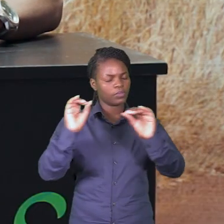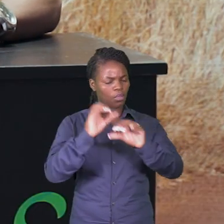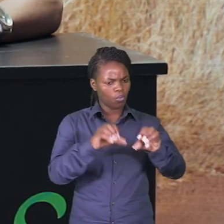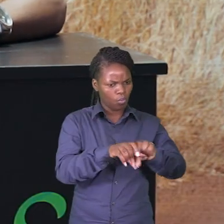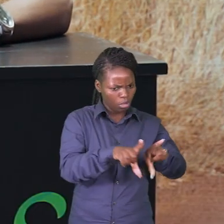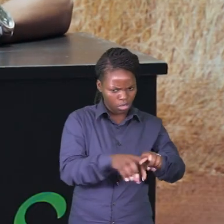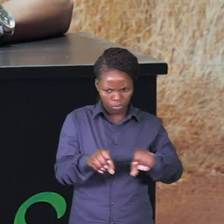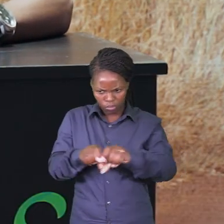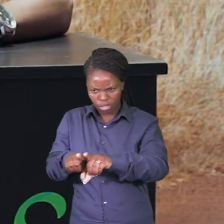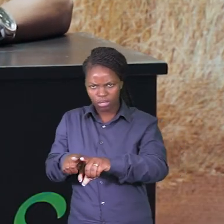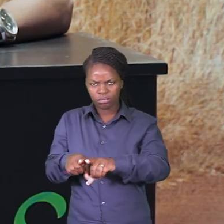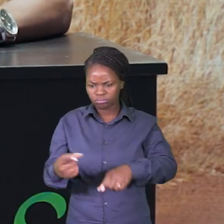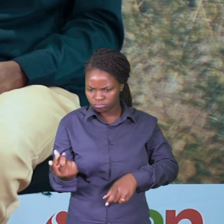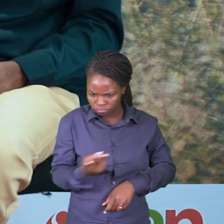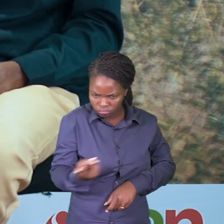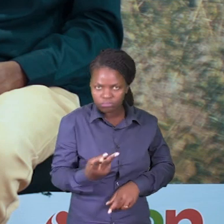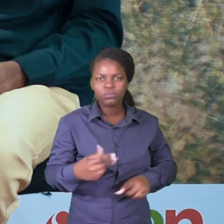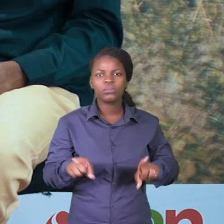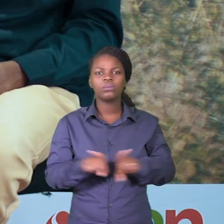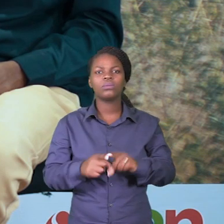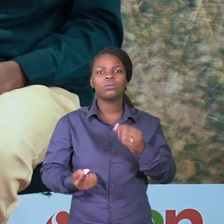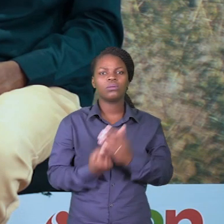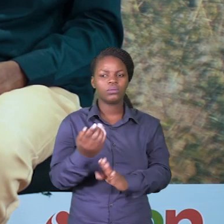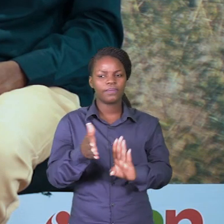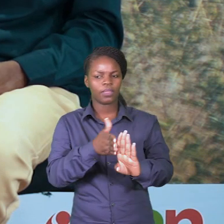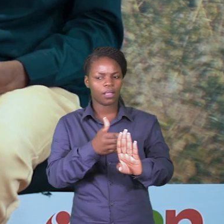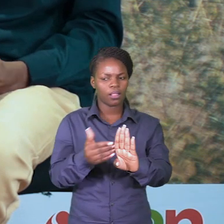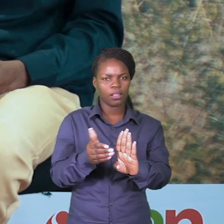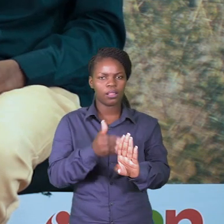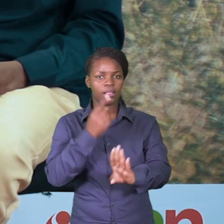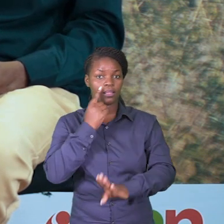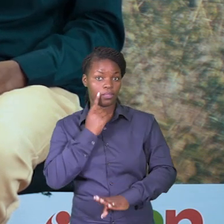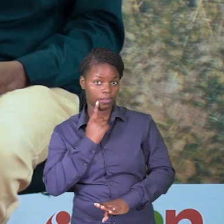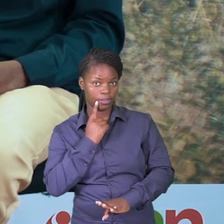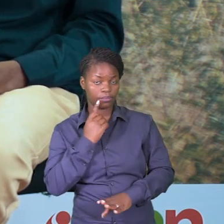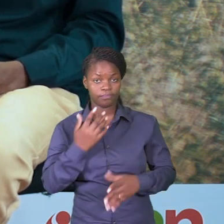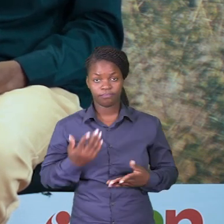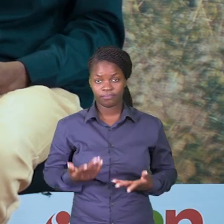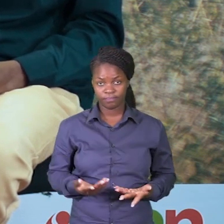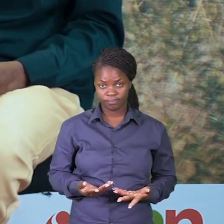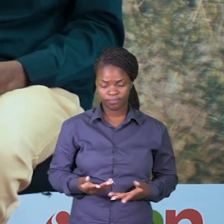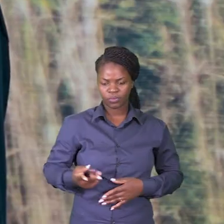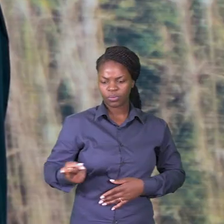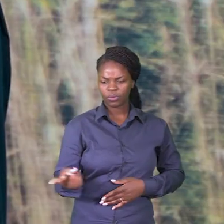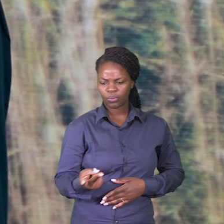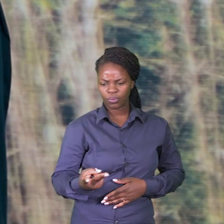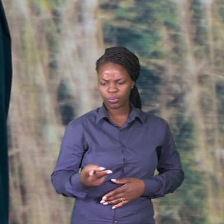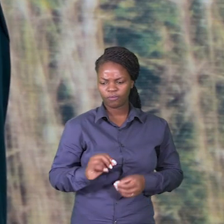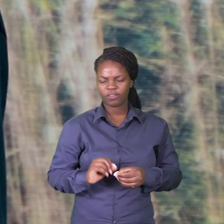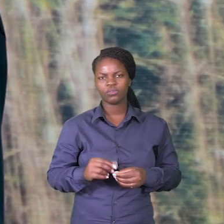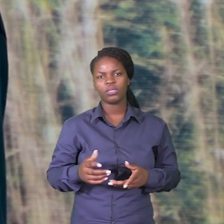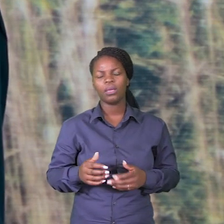toos colegas de sala e Em algum momento os colegas de sala